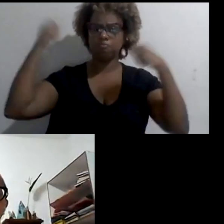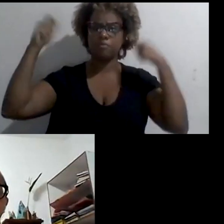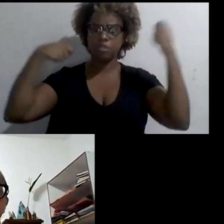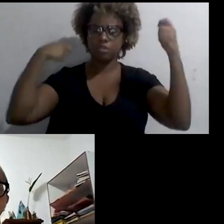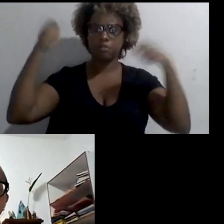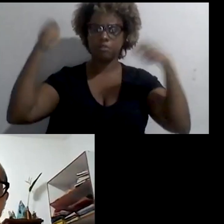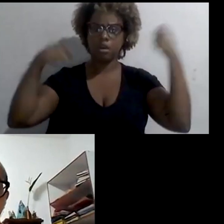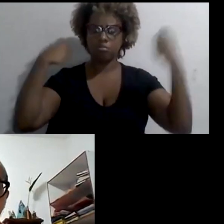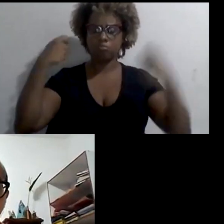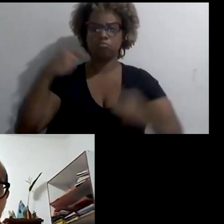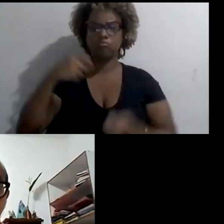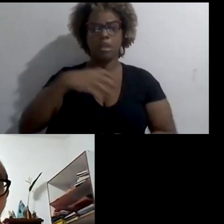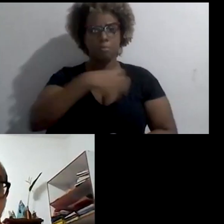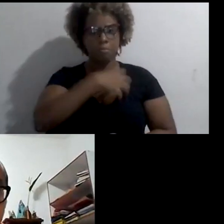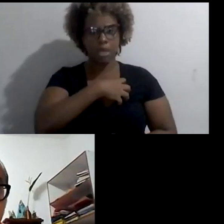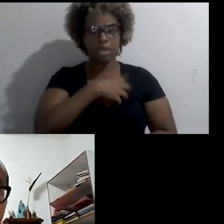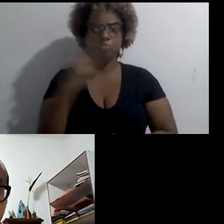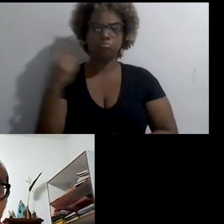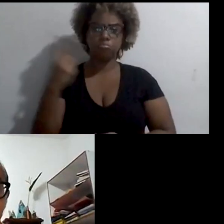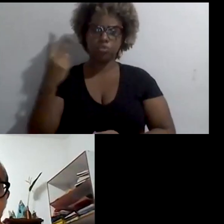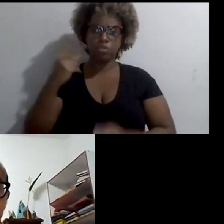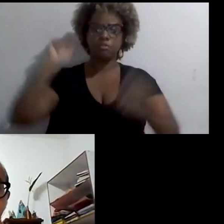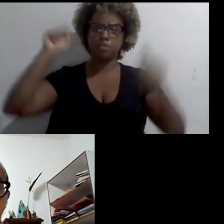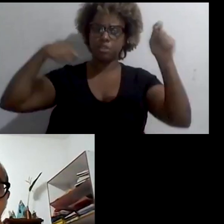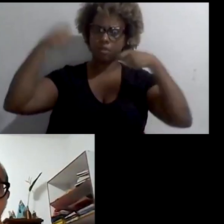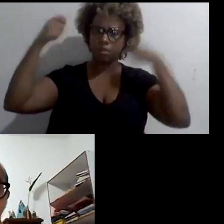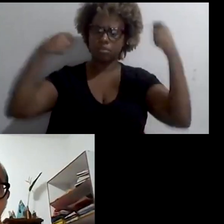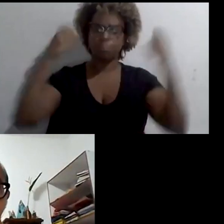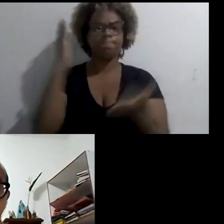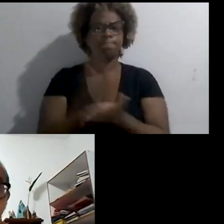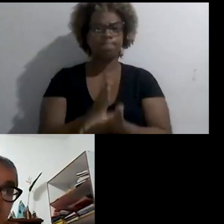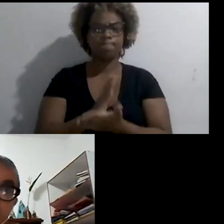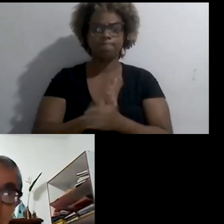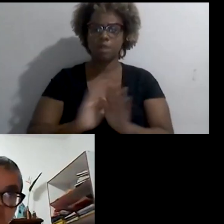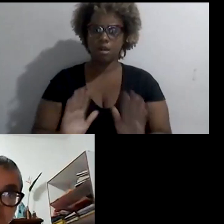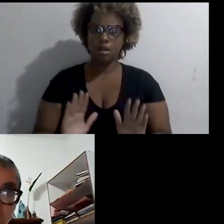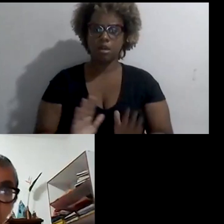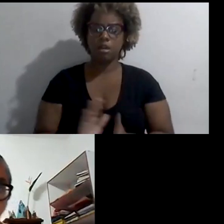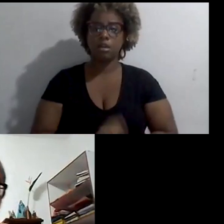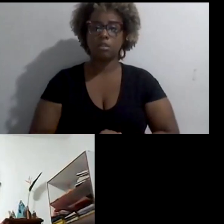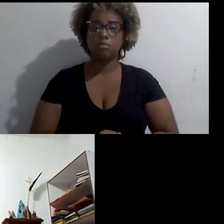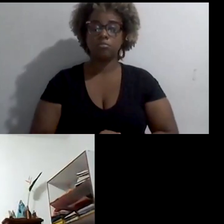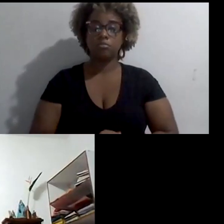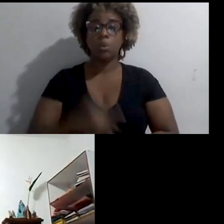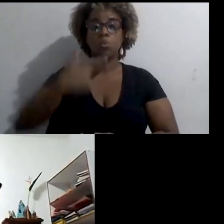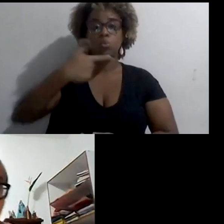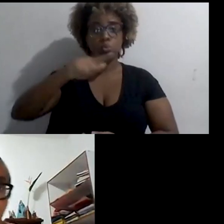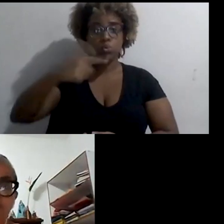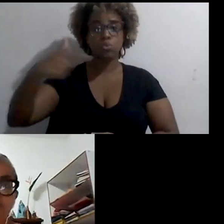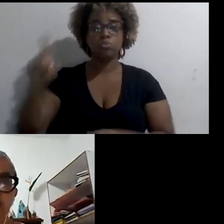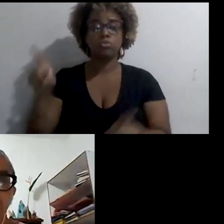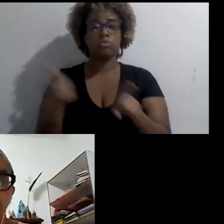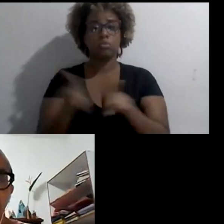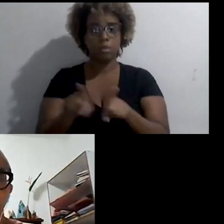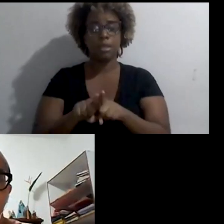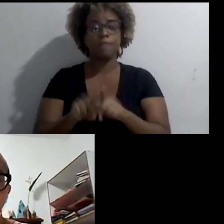na Bahia. Dois festivais já caíram, né, e provavelmente os outros também cairão,